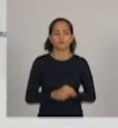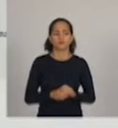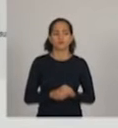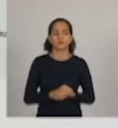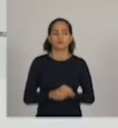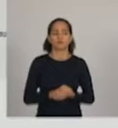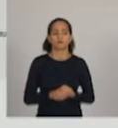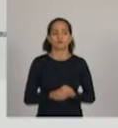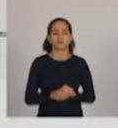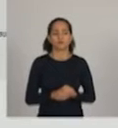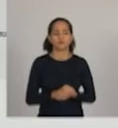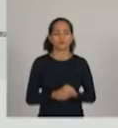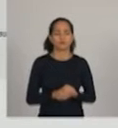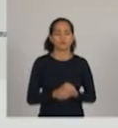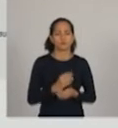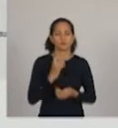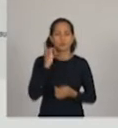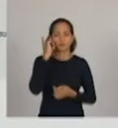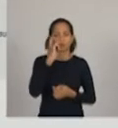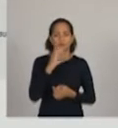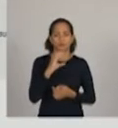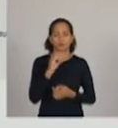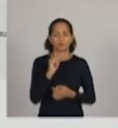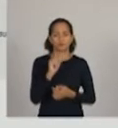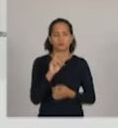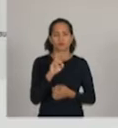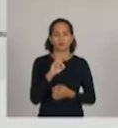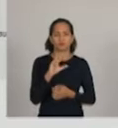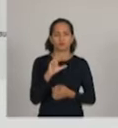Como vota o deputado Carlos Von?